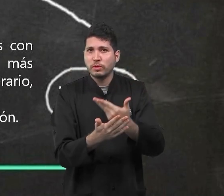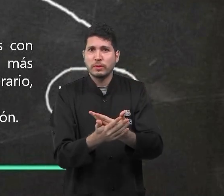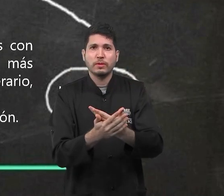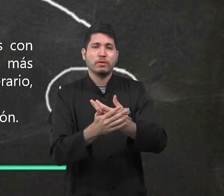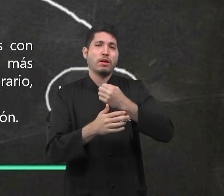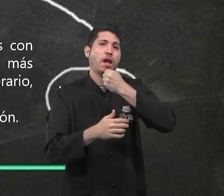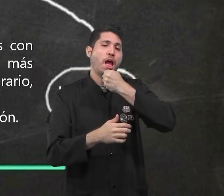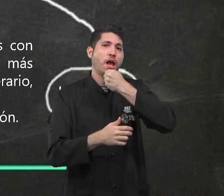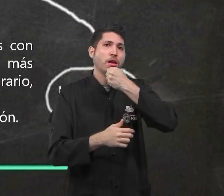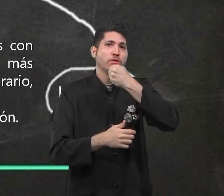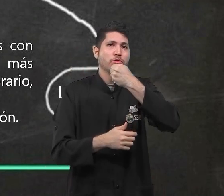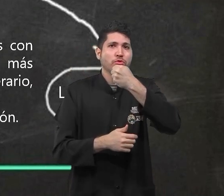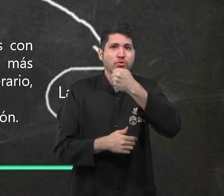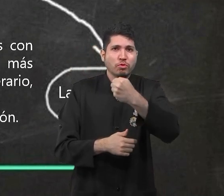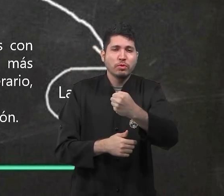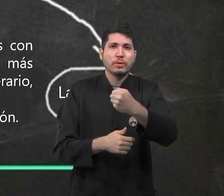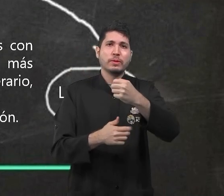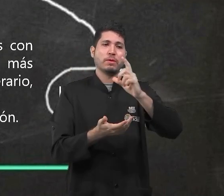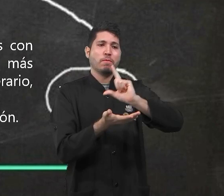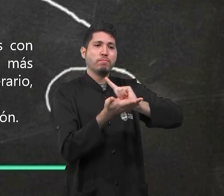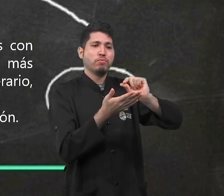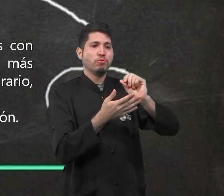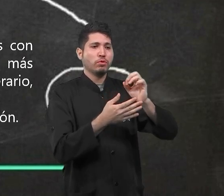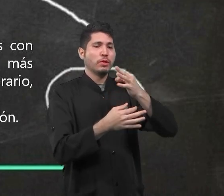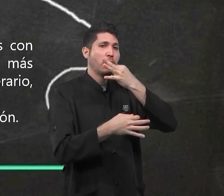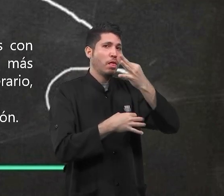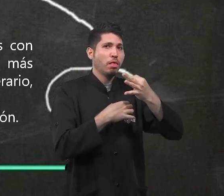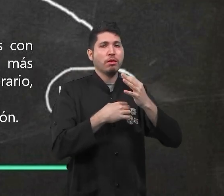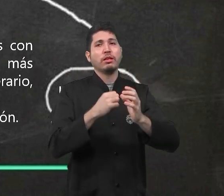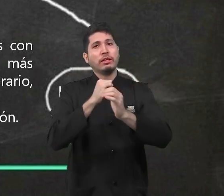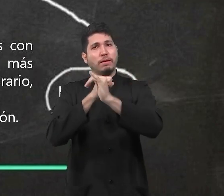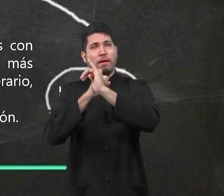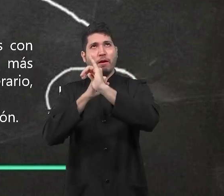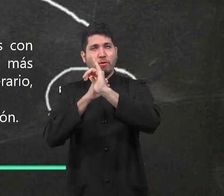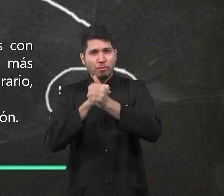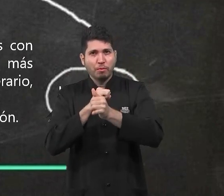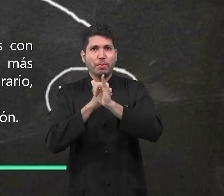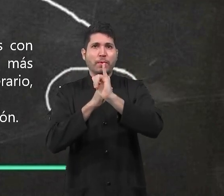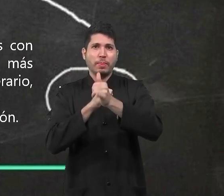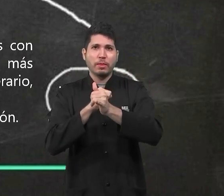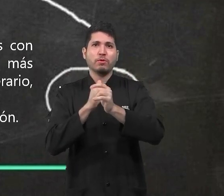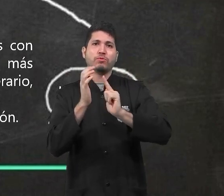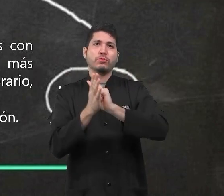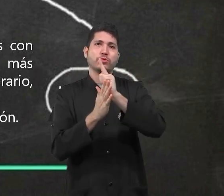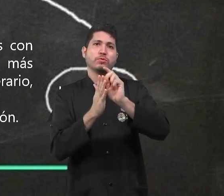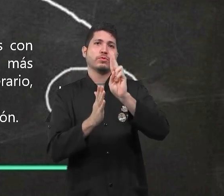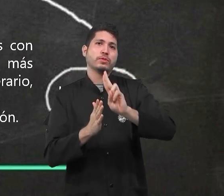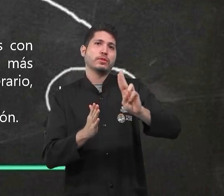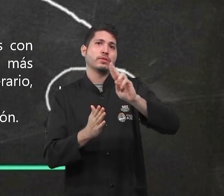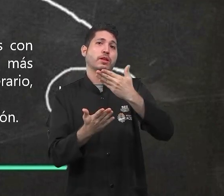el reportaje, el artículo de opinión y la crónica. Fueron los géneros trabajados.